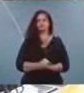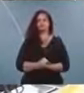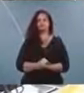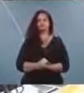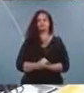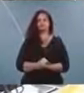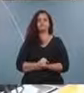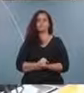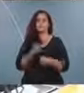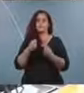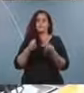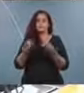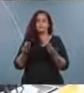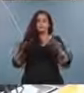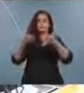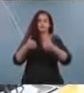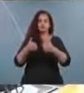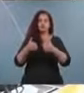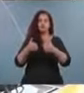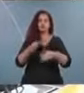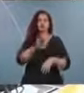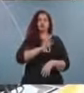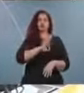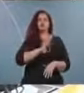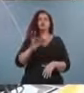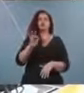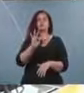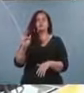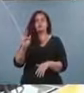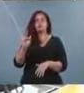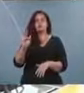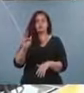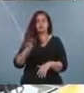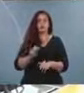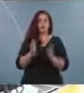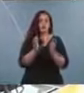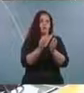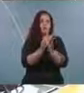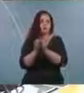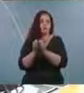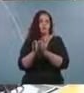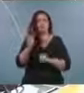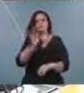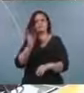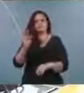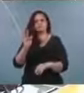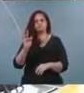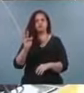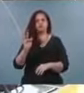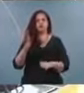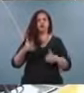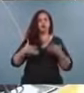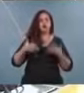mais efetiva da Polícia Federal e dos órgãos federais de segurança pública para que se dê tranquilidade ao